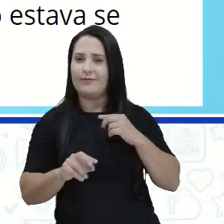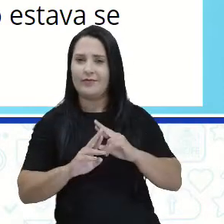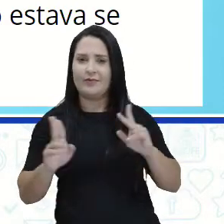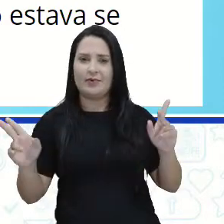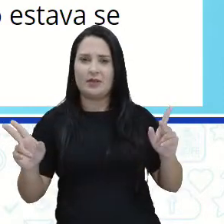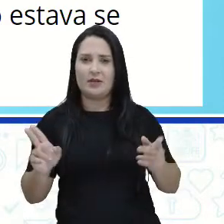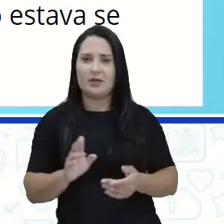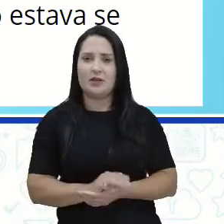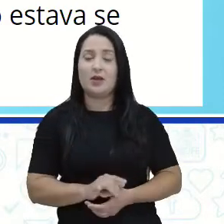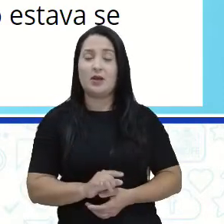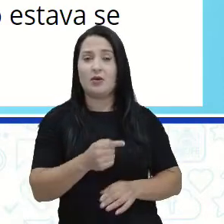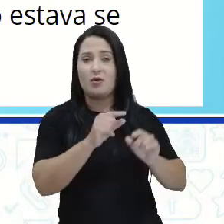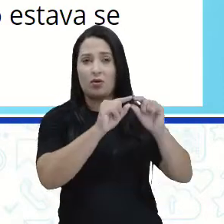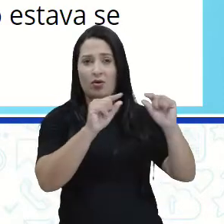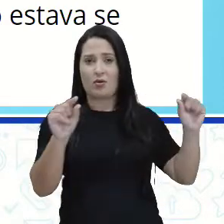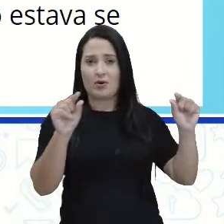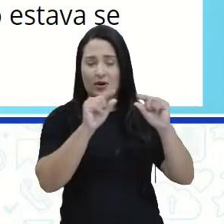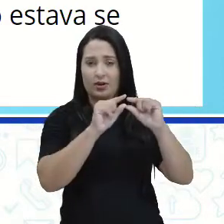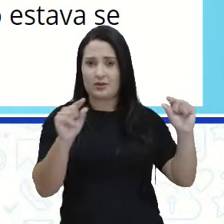coisa é uma oração